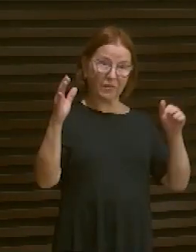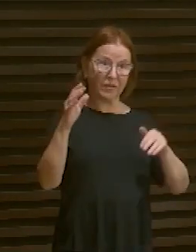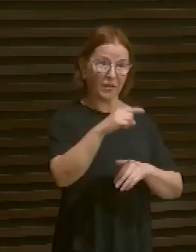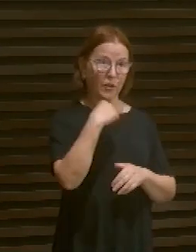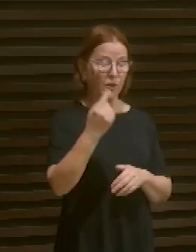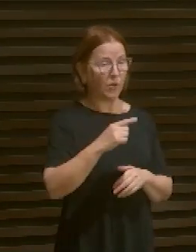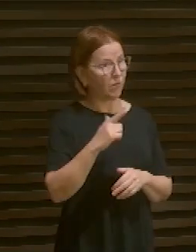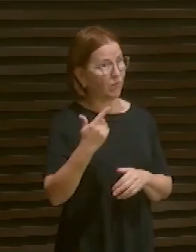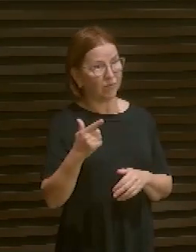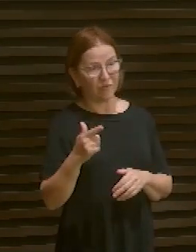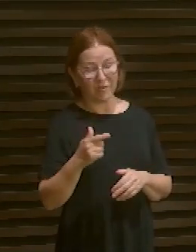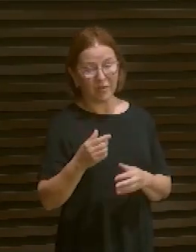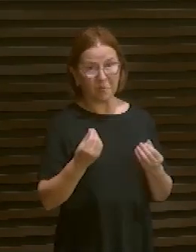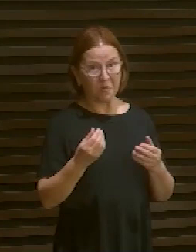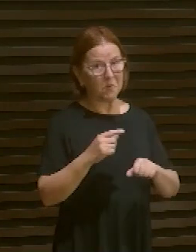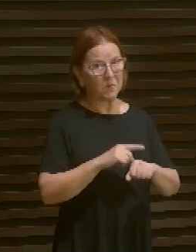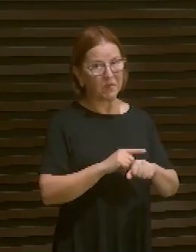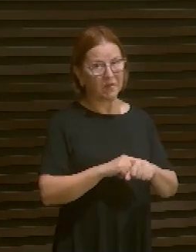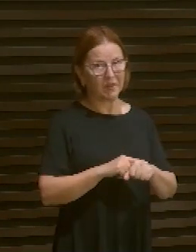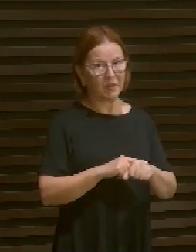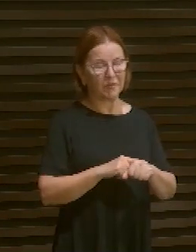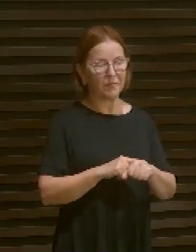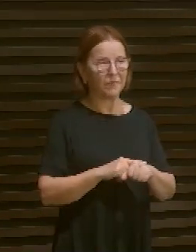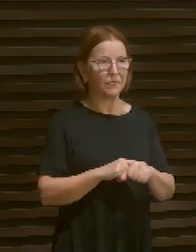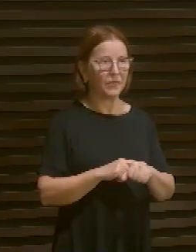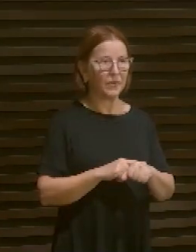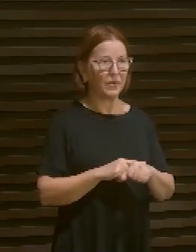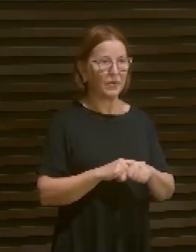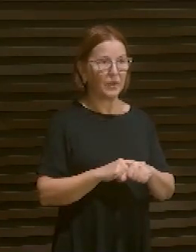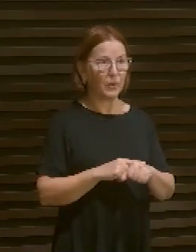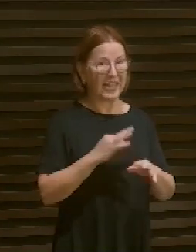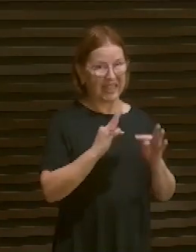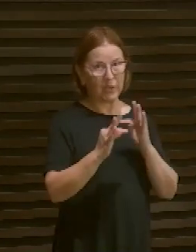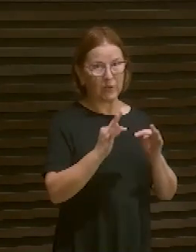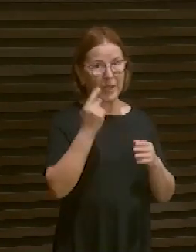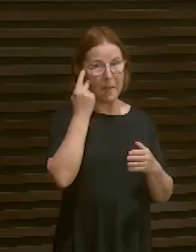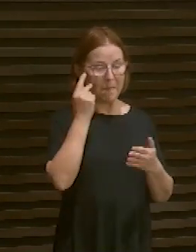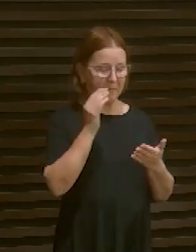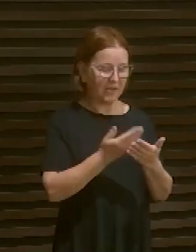tempo mais com a tecnologia para os estudos bíblicos.